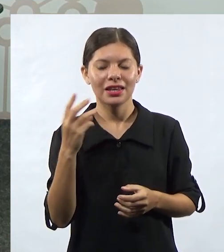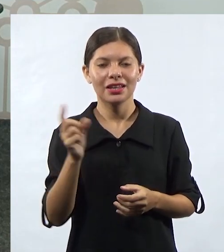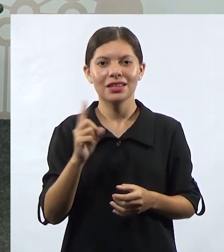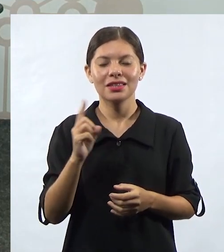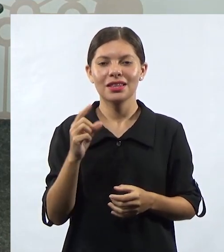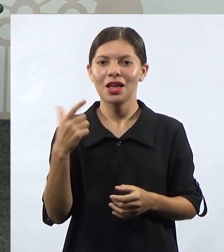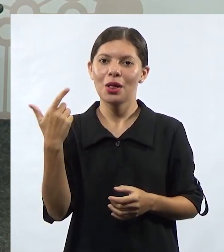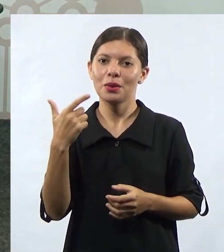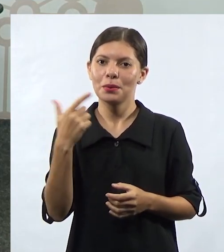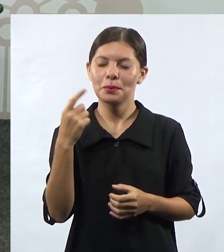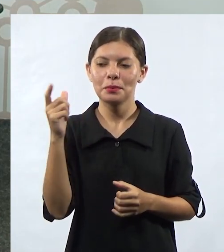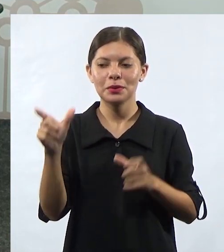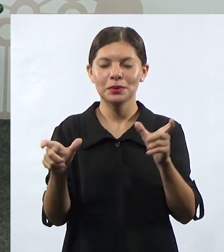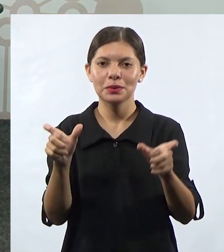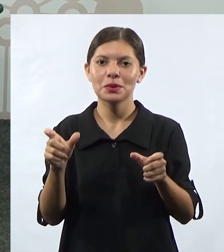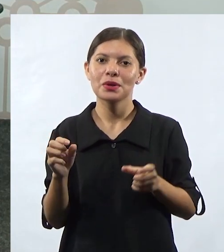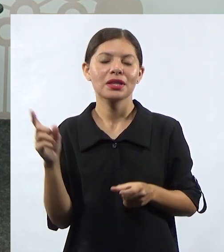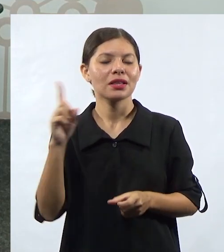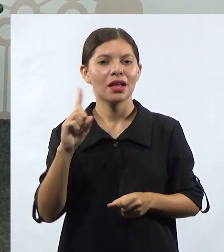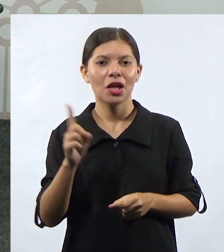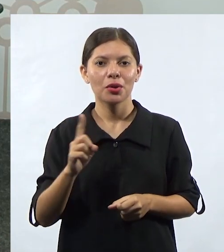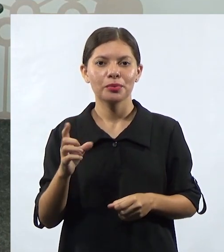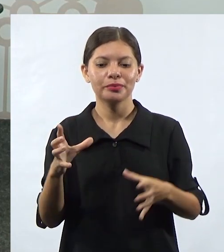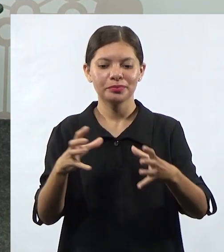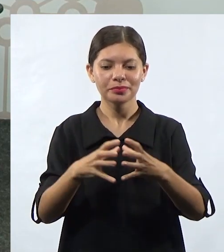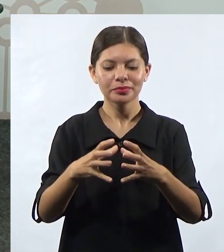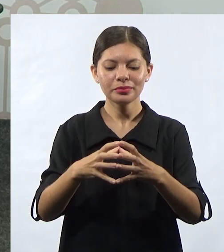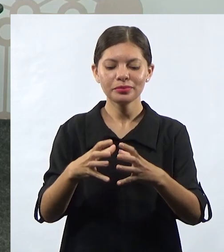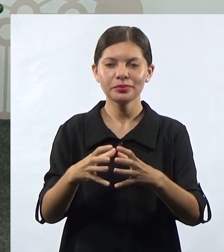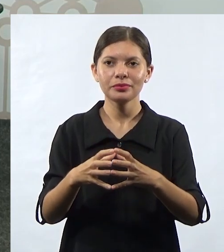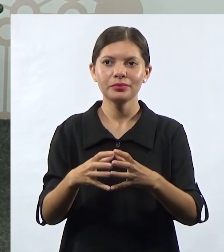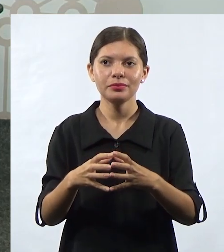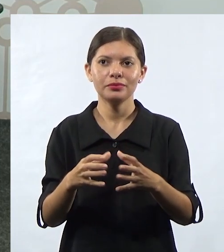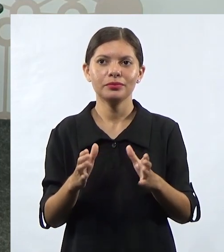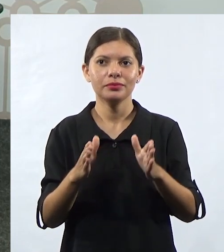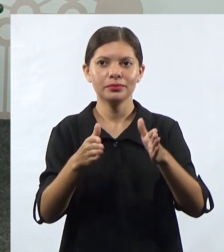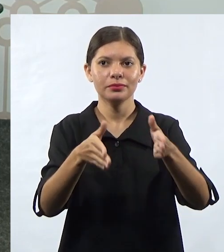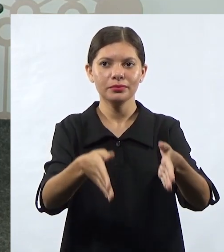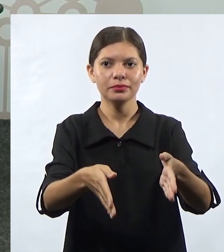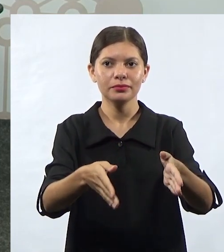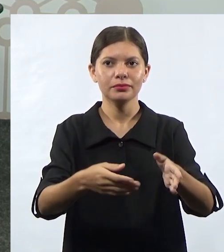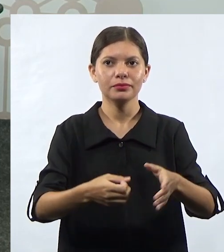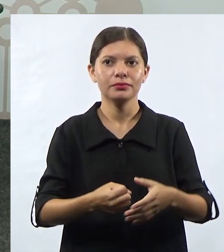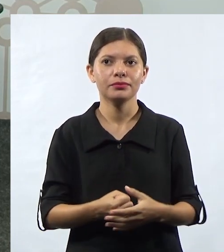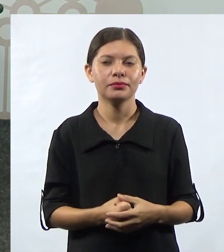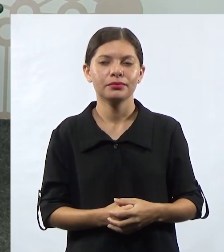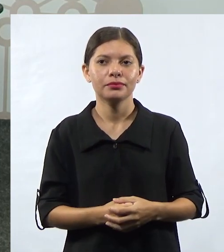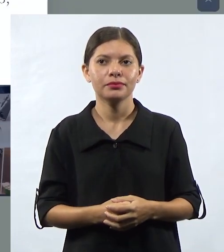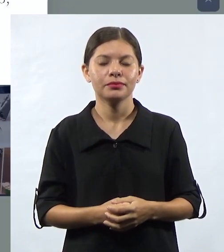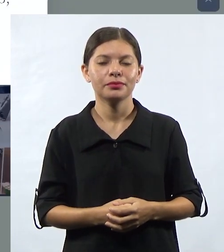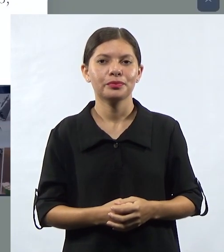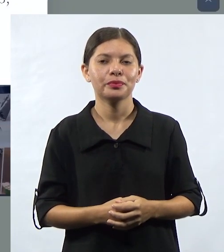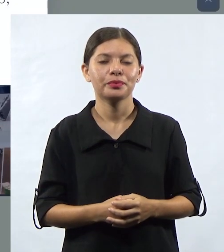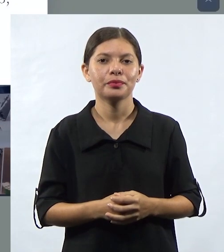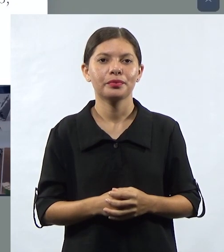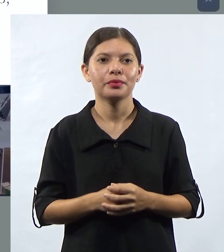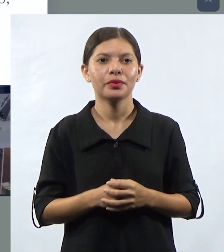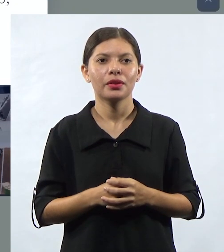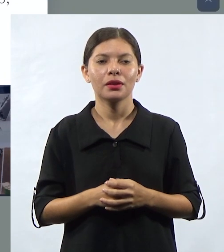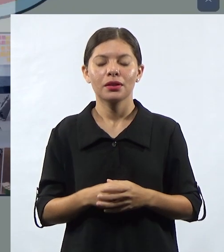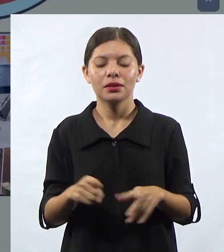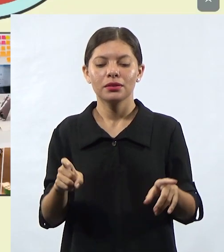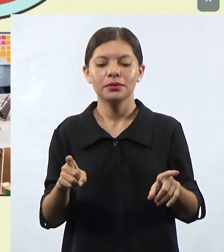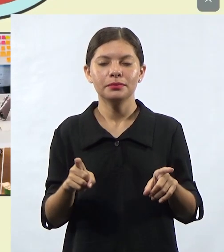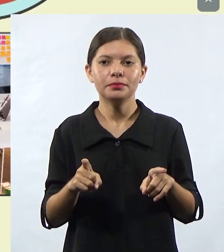hein, gente? É grupo. É grupo, né, grupo focal. Bom, e aqui a gente